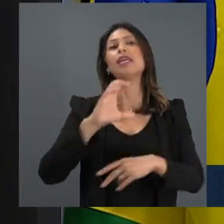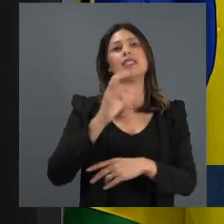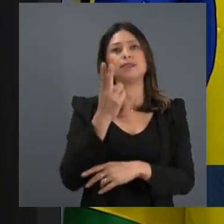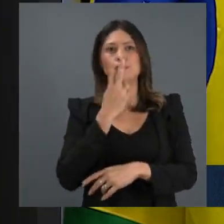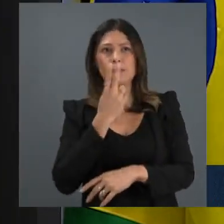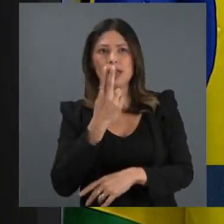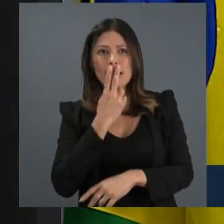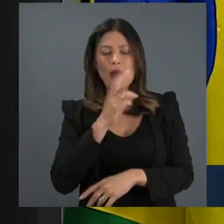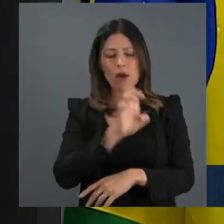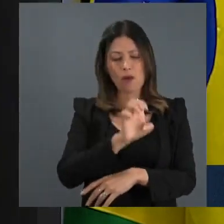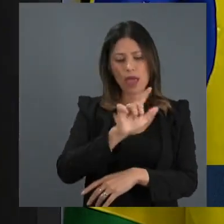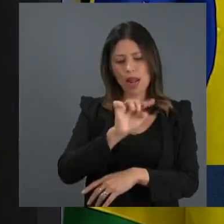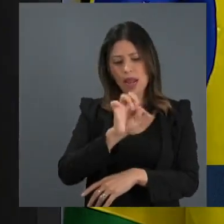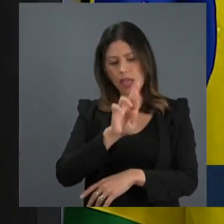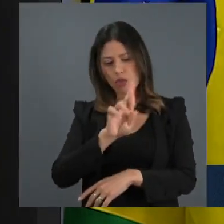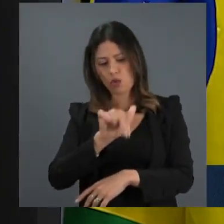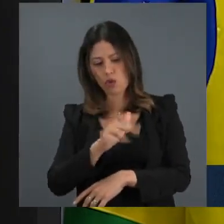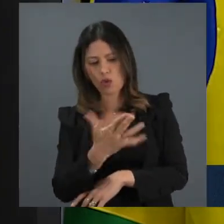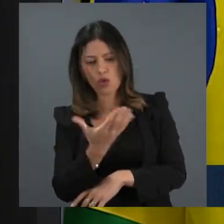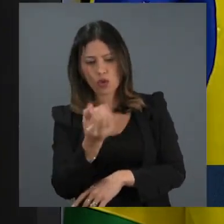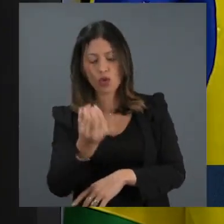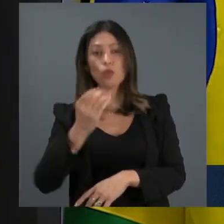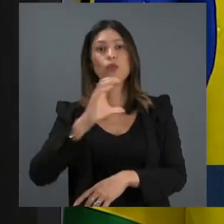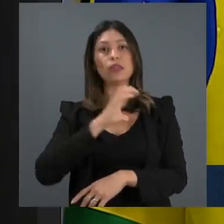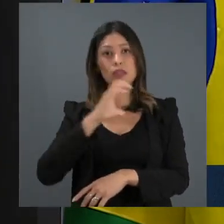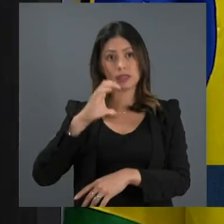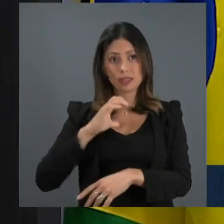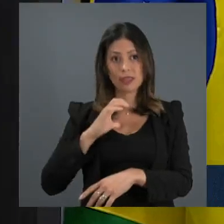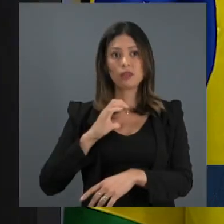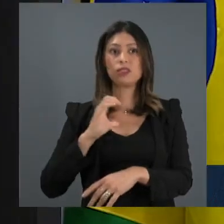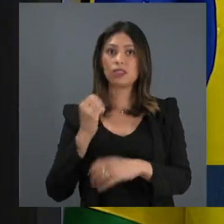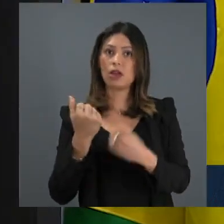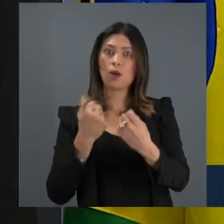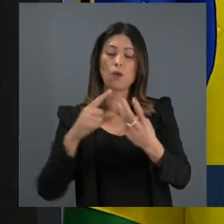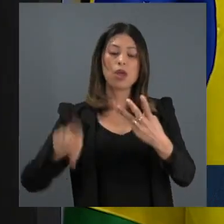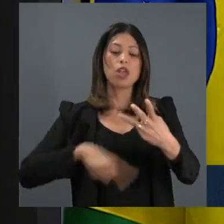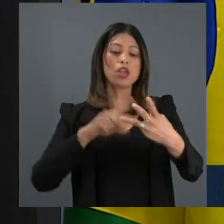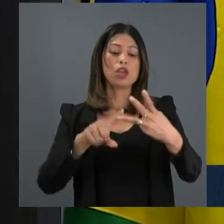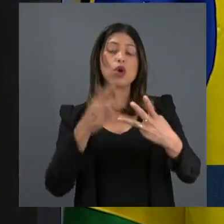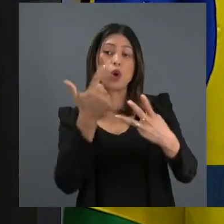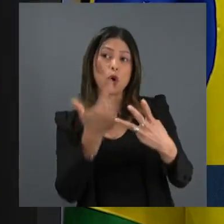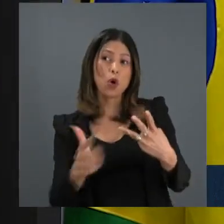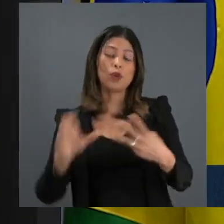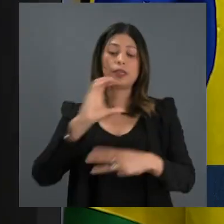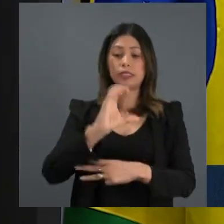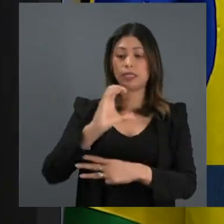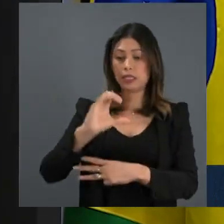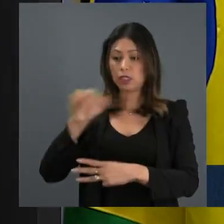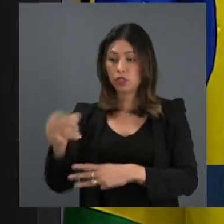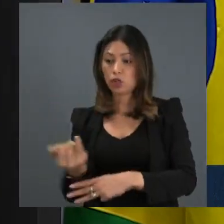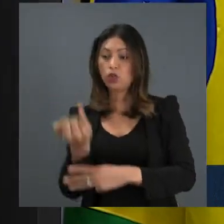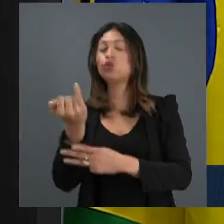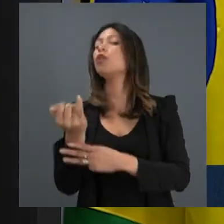na CCJ, que é a questão da volta de bingo e cassino